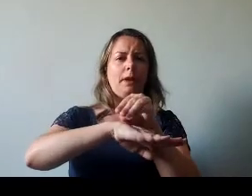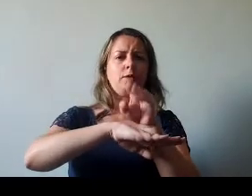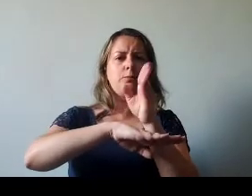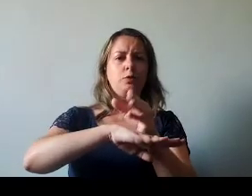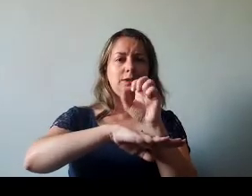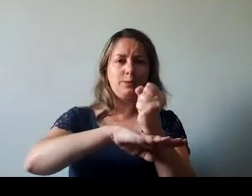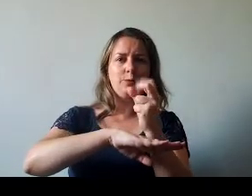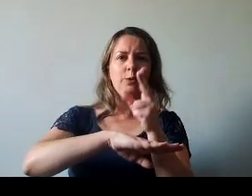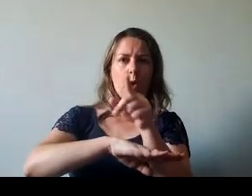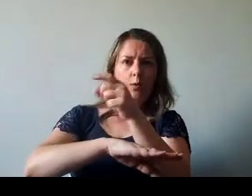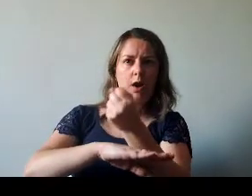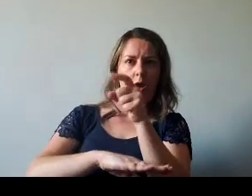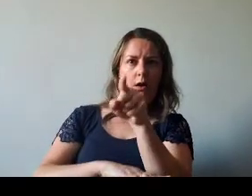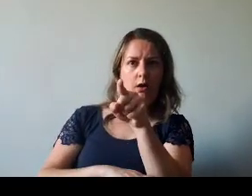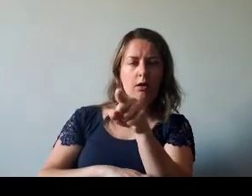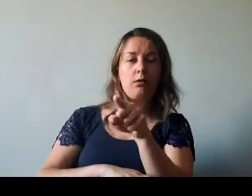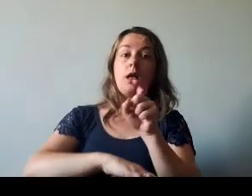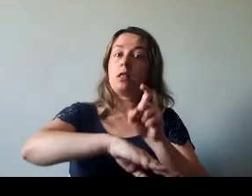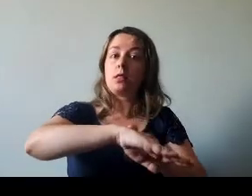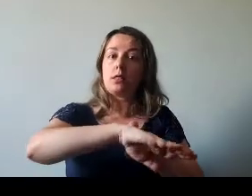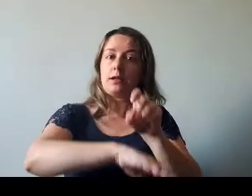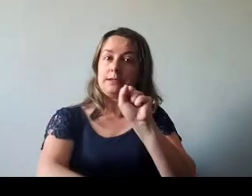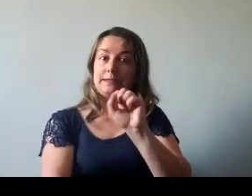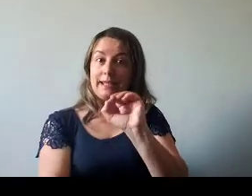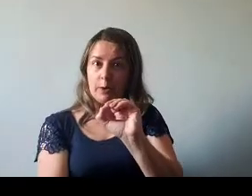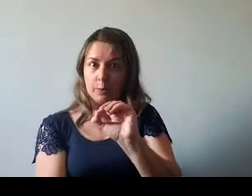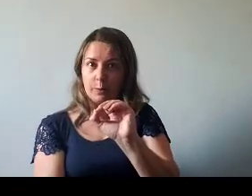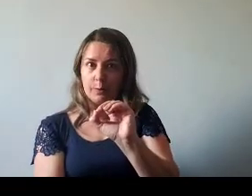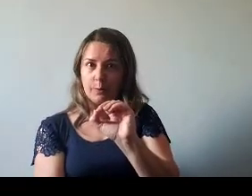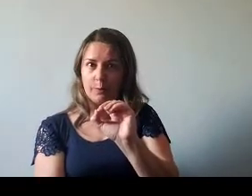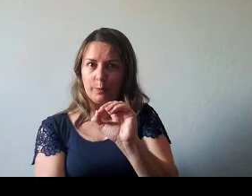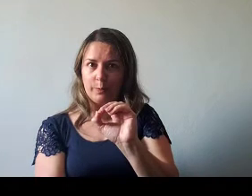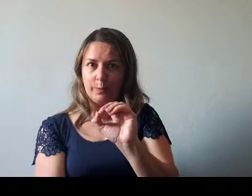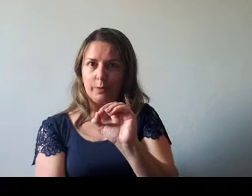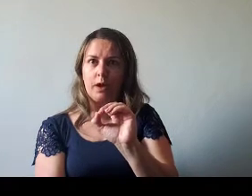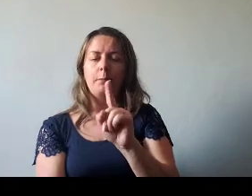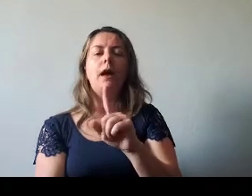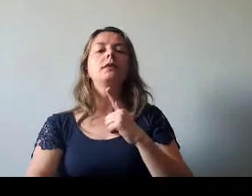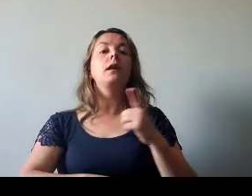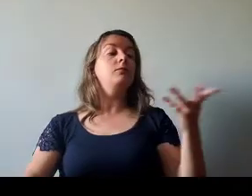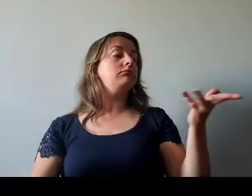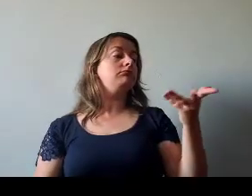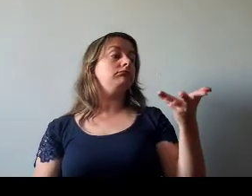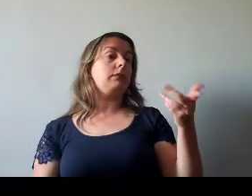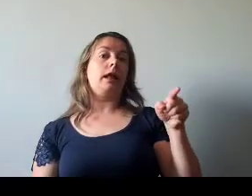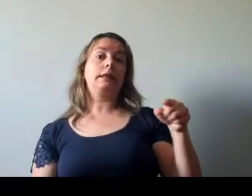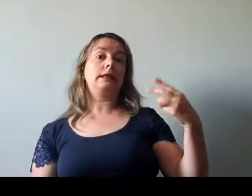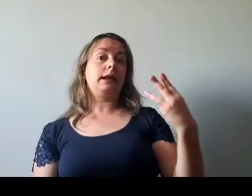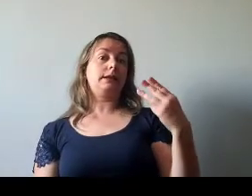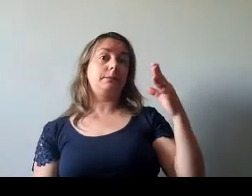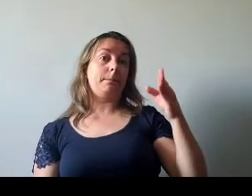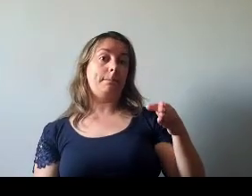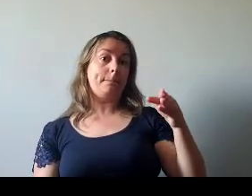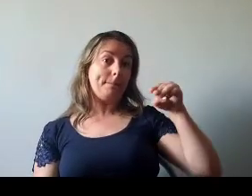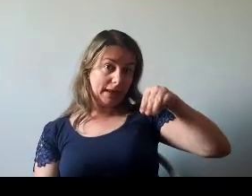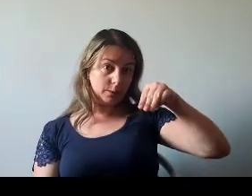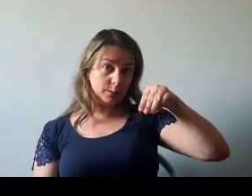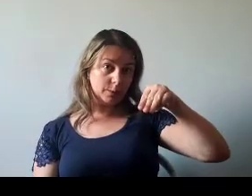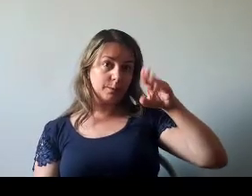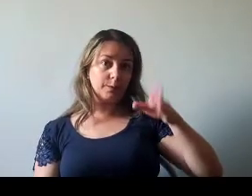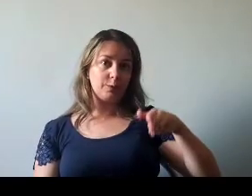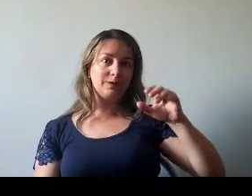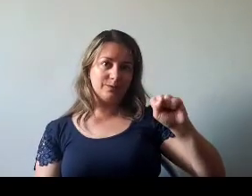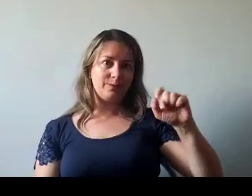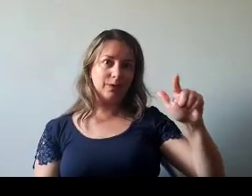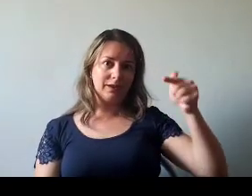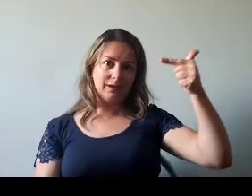gente chama de zero. E aí, digamos que ele tem uma aceleração de 3 metros por segundo quadrado. E aí eu vou perguntar para